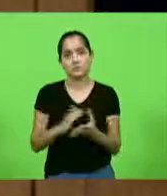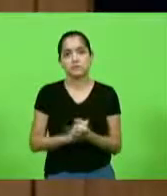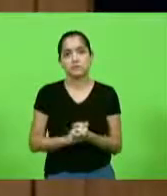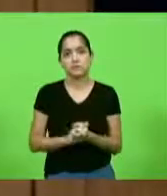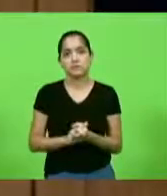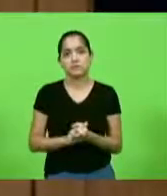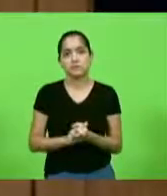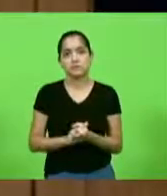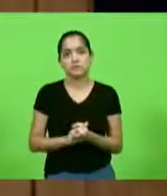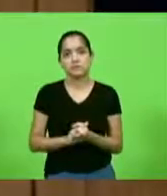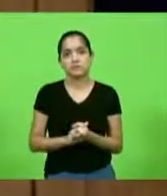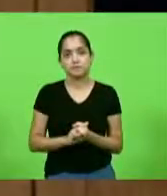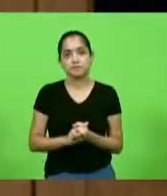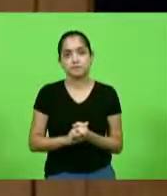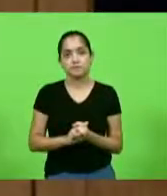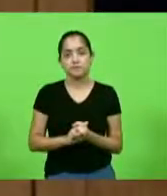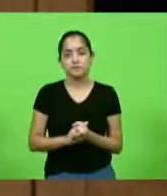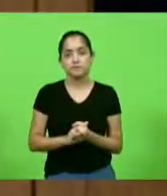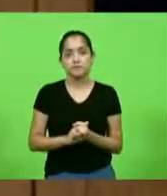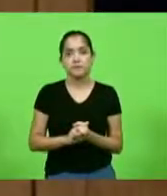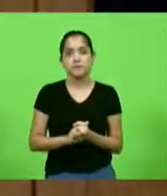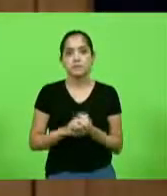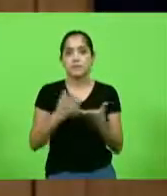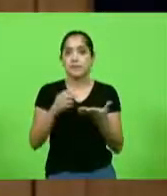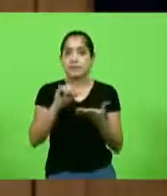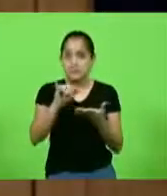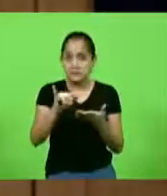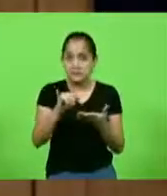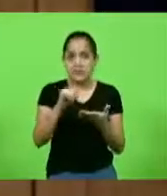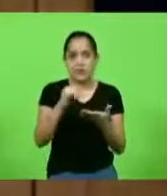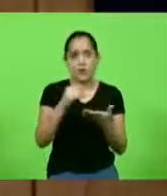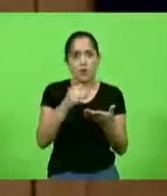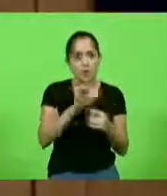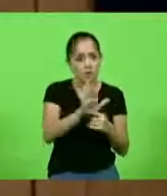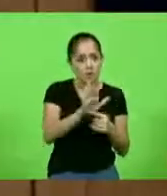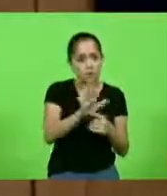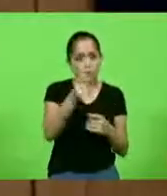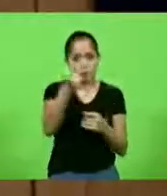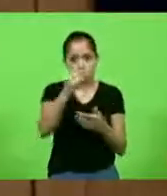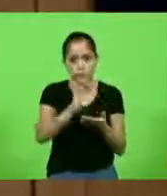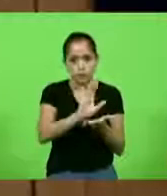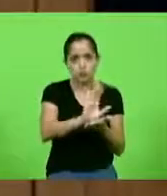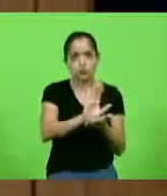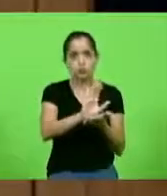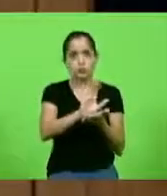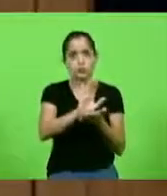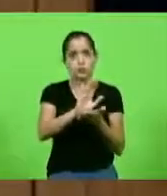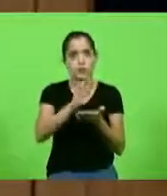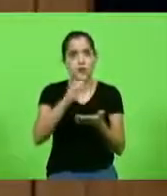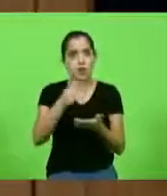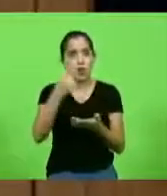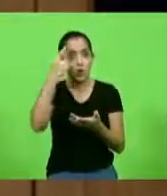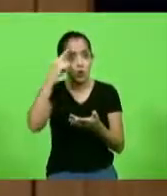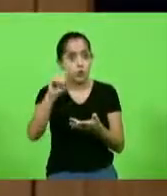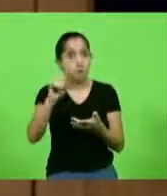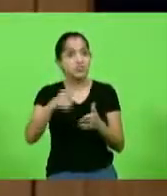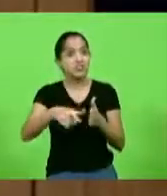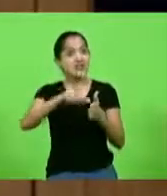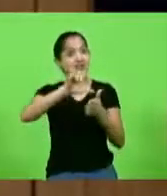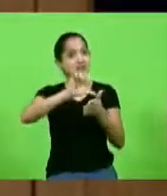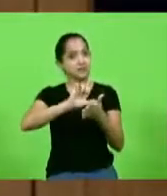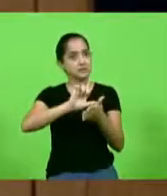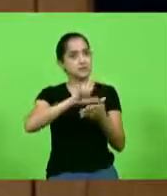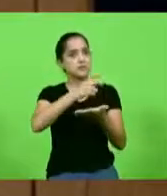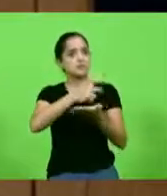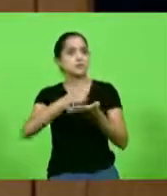Isso é uma sacanagem. Se falou em auxílio emergencial um dia antes do impeachment.